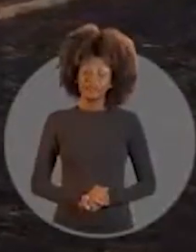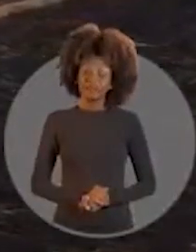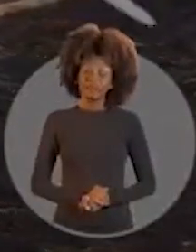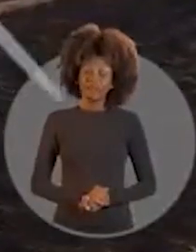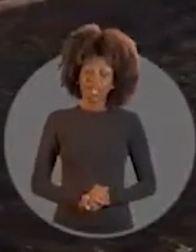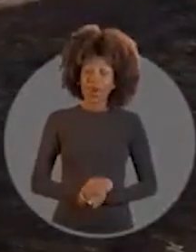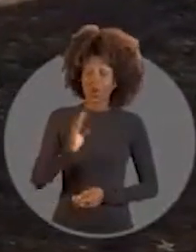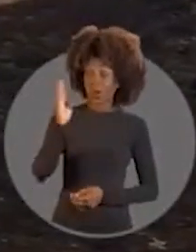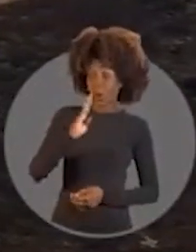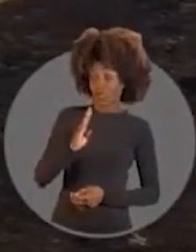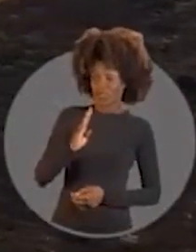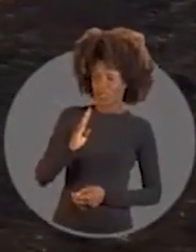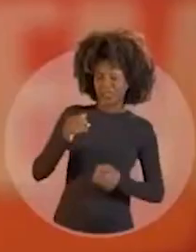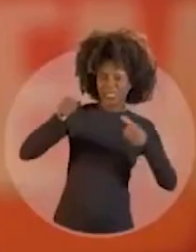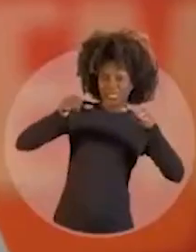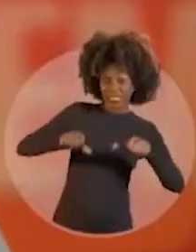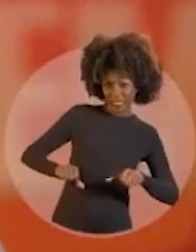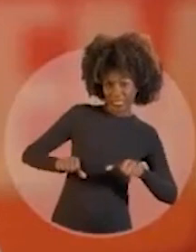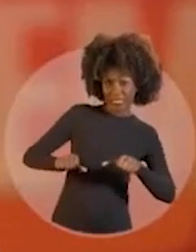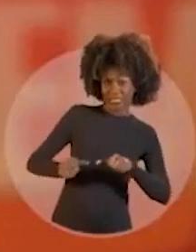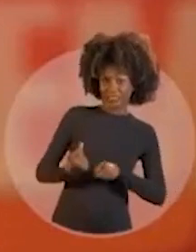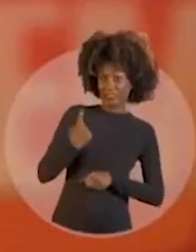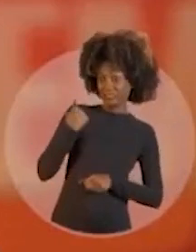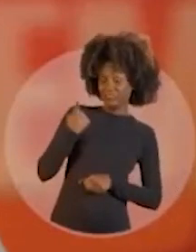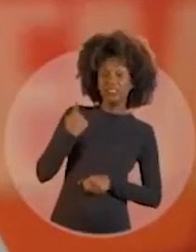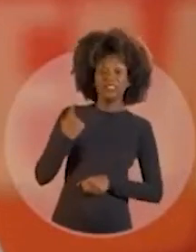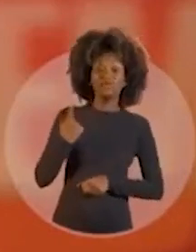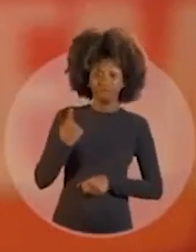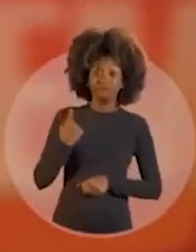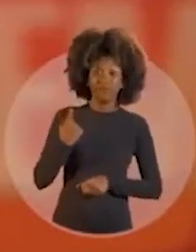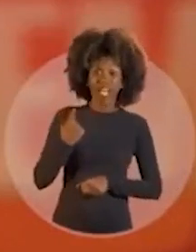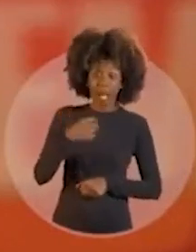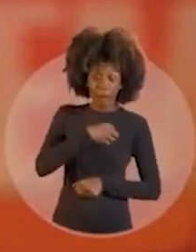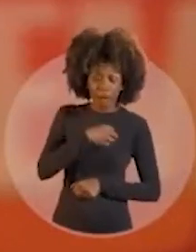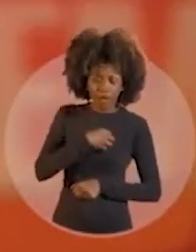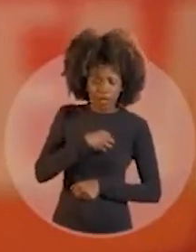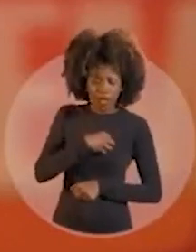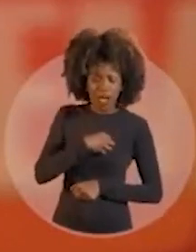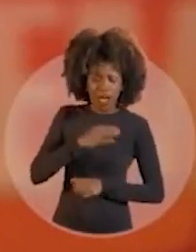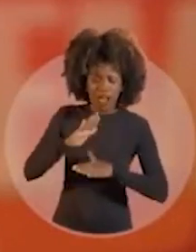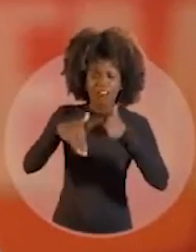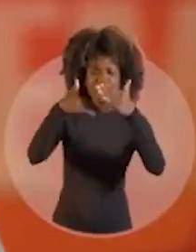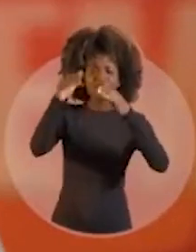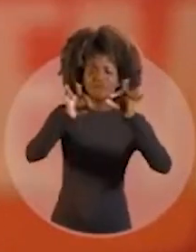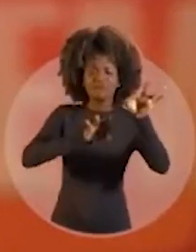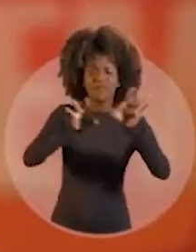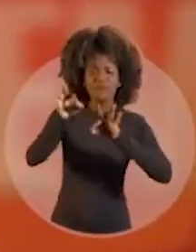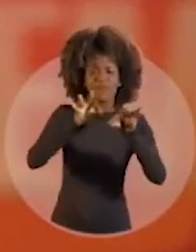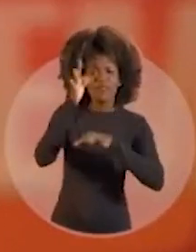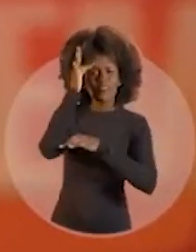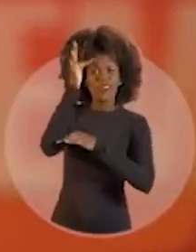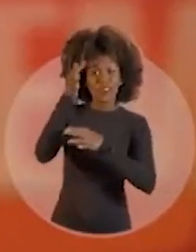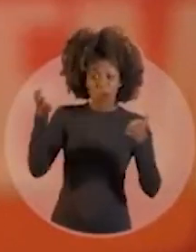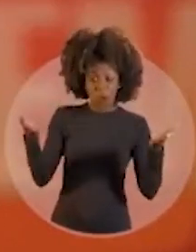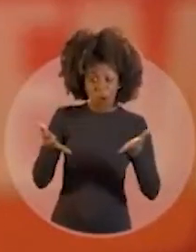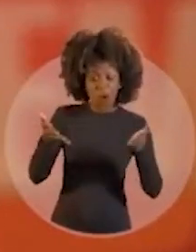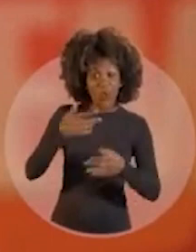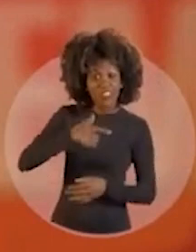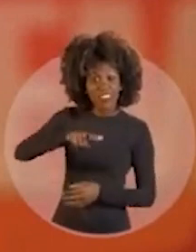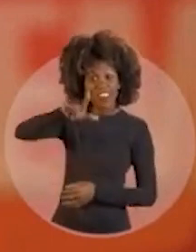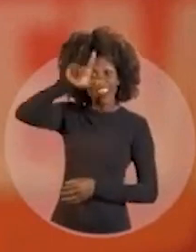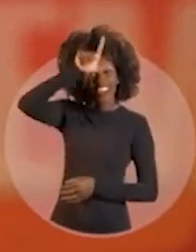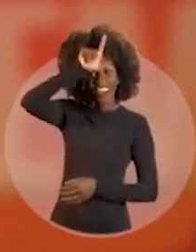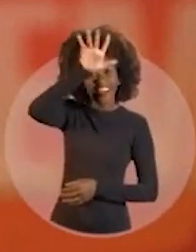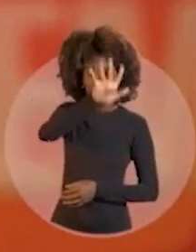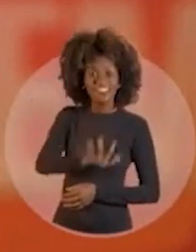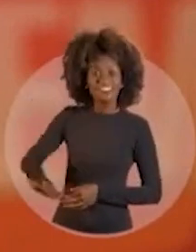Enquanto o Brasil andava para trás, a Bahia avançava e preparava o futuro. Hoje, somos líder nacional na